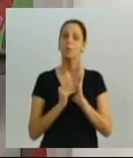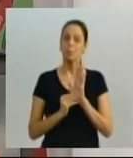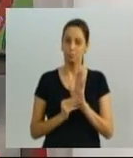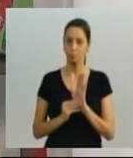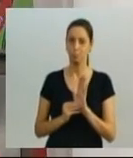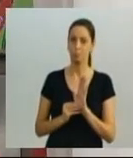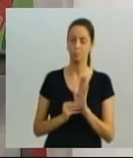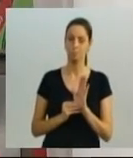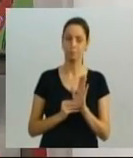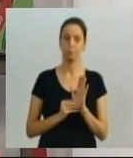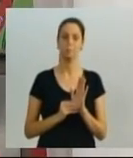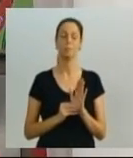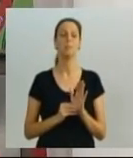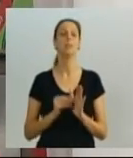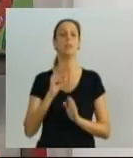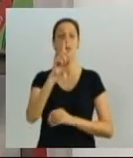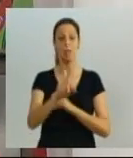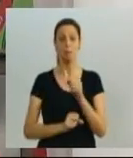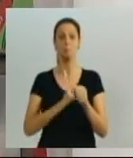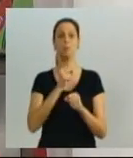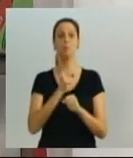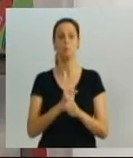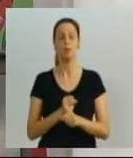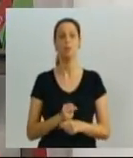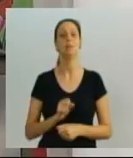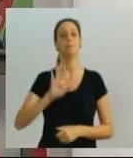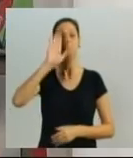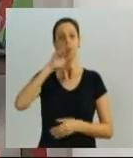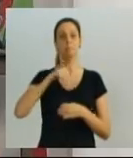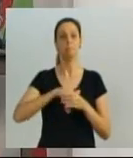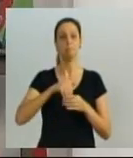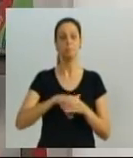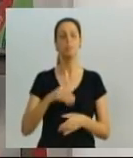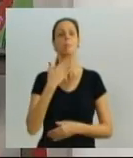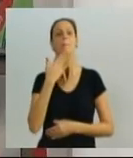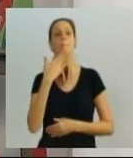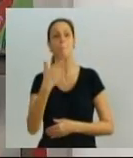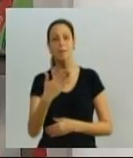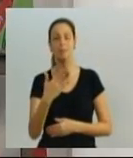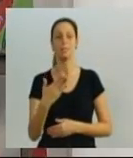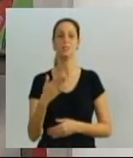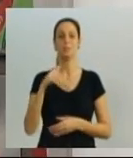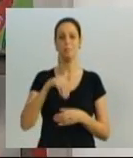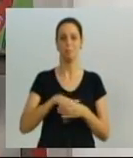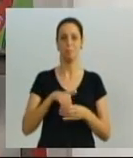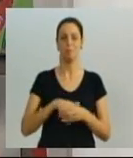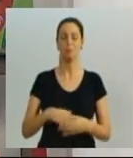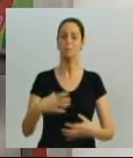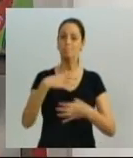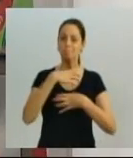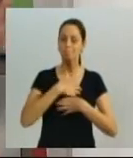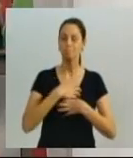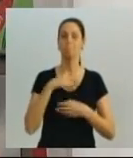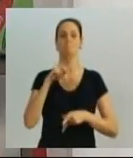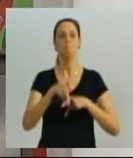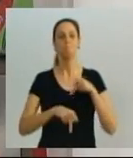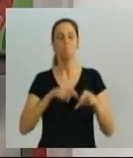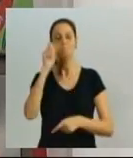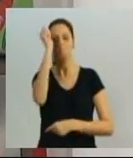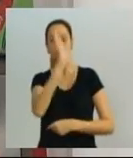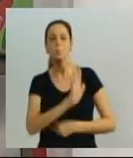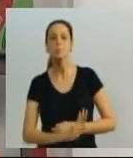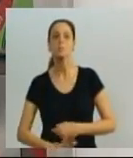que os candidatos ano que vem vão trazer para pedir o voto. Eu sinto que o povo brasileiro, assim como o povo